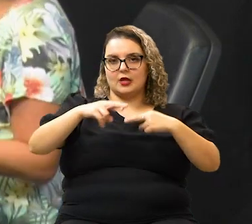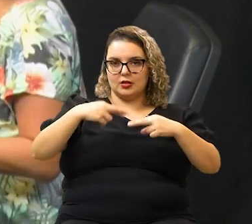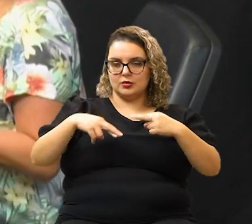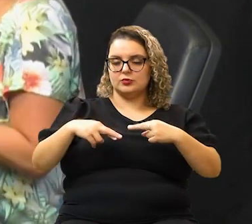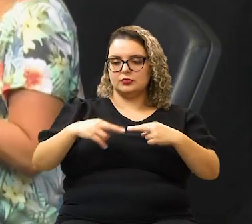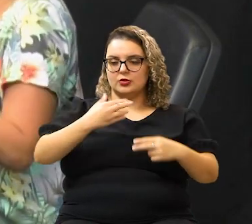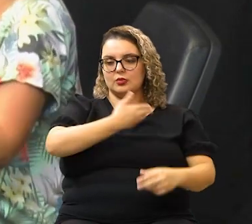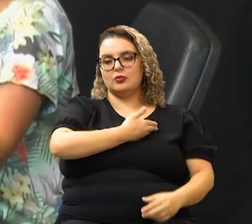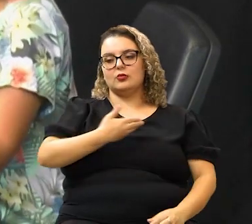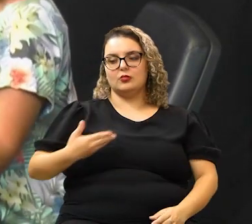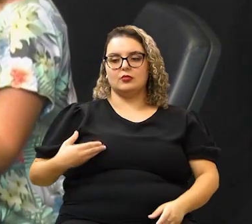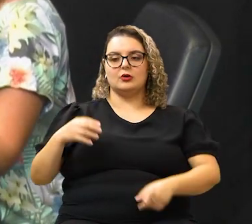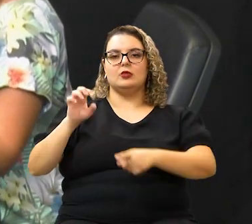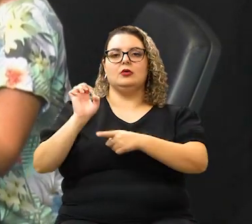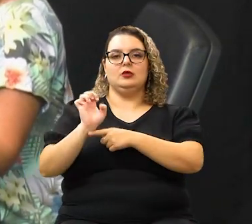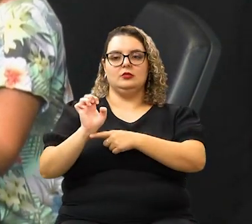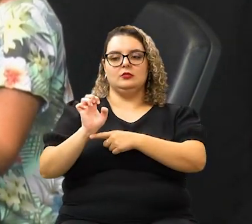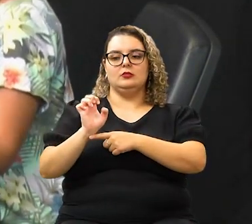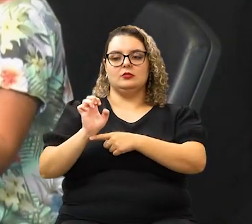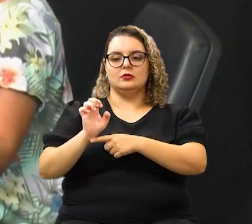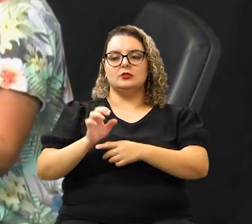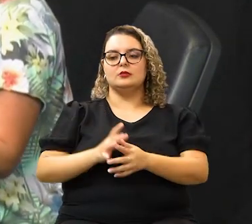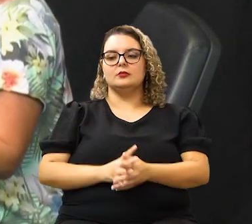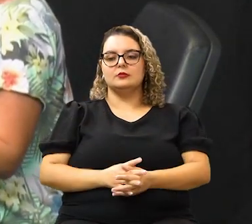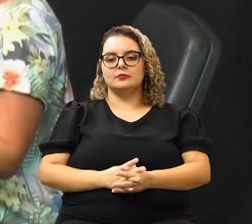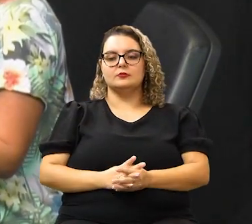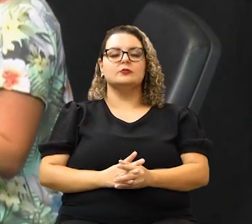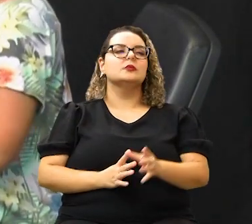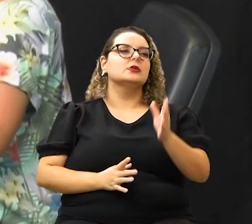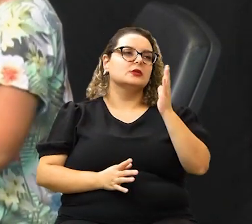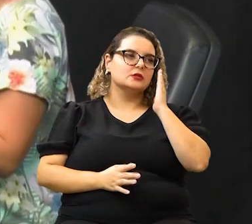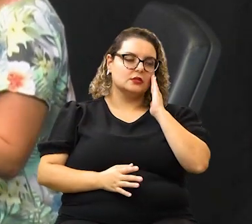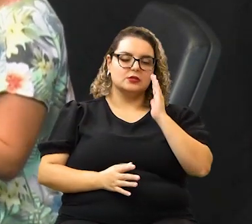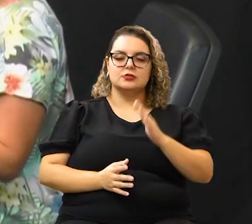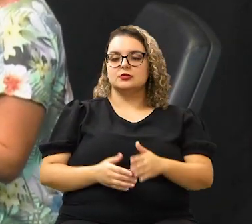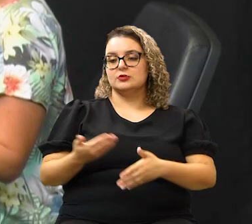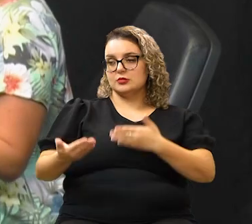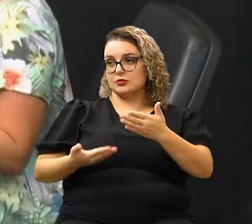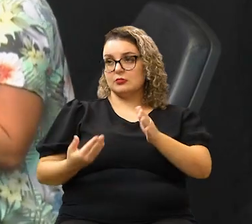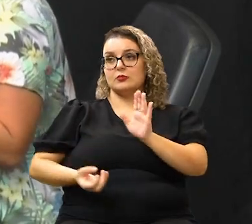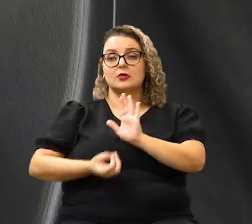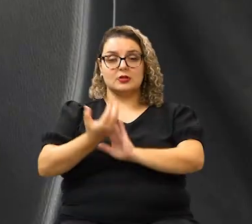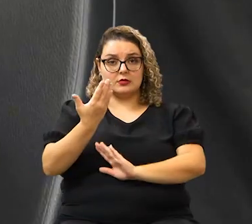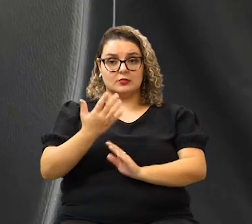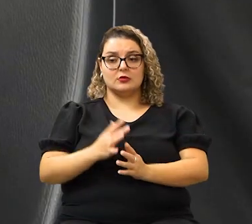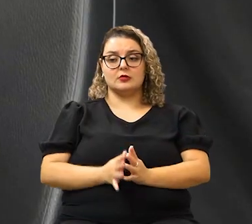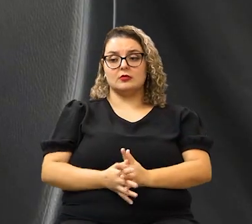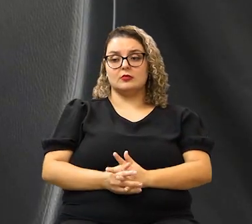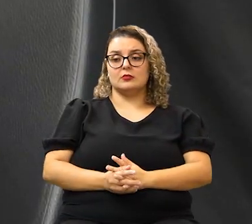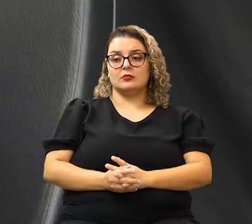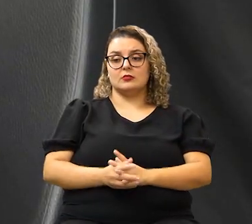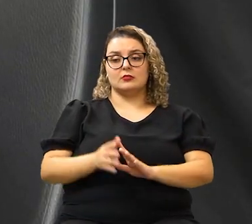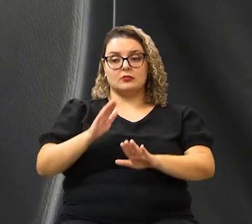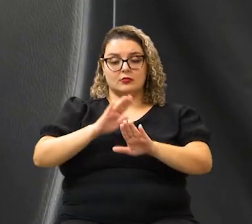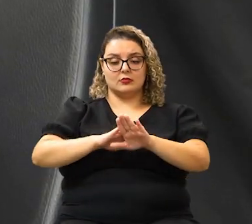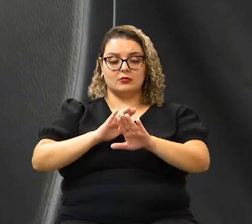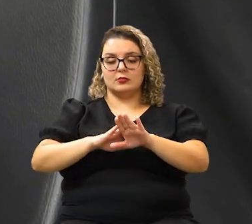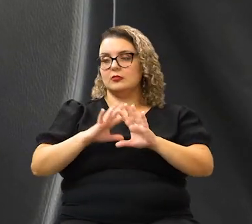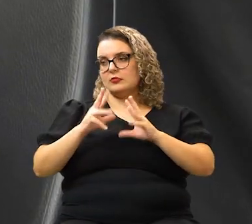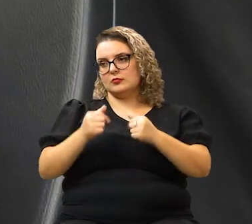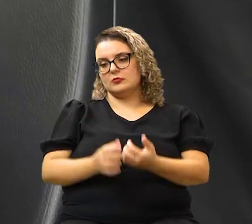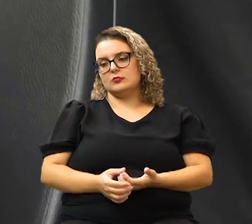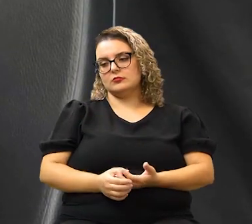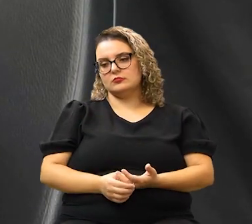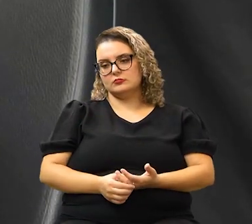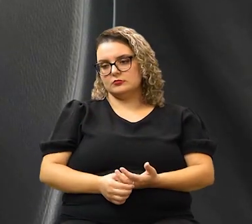Tá. Então, esses serviços foram criados. Eles funcionam plenamente? Não. Porque